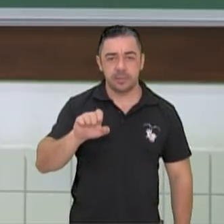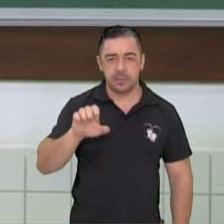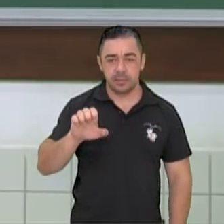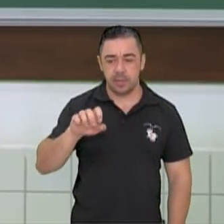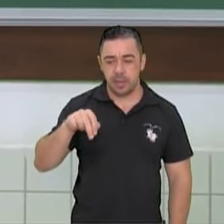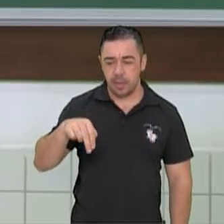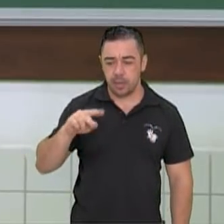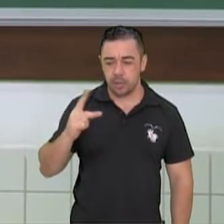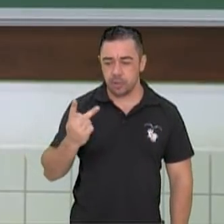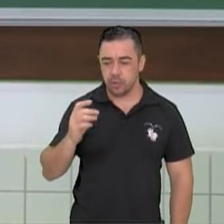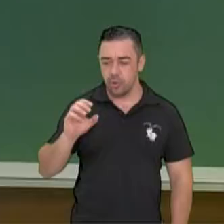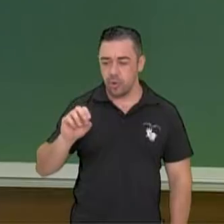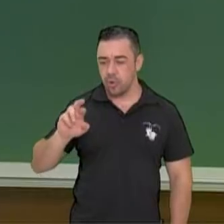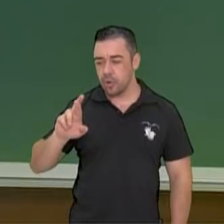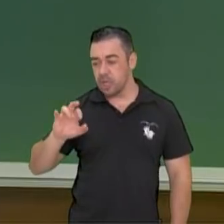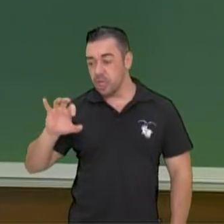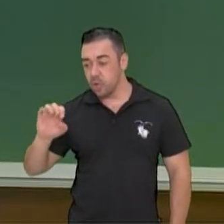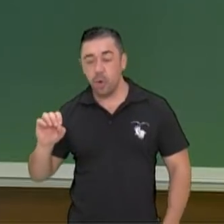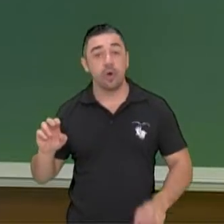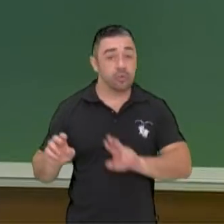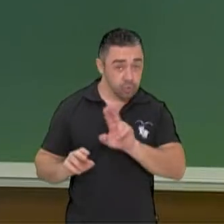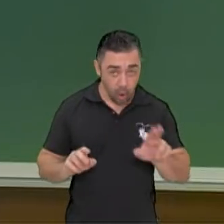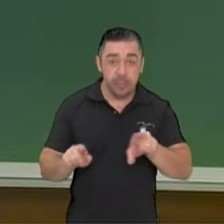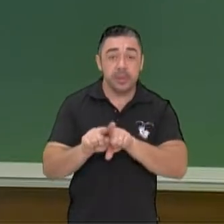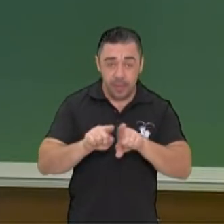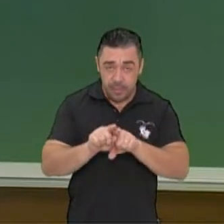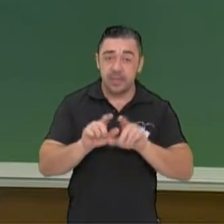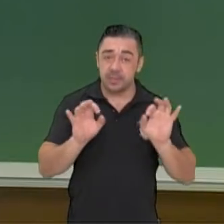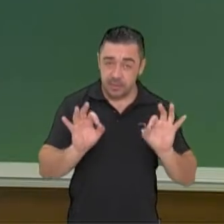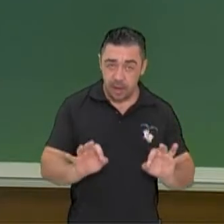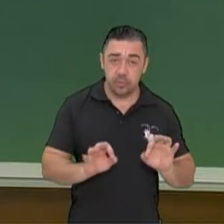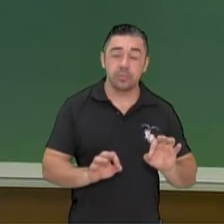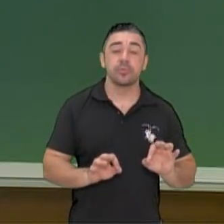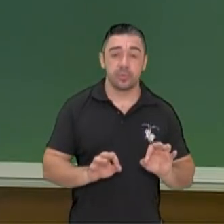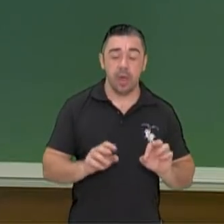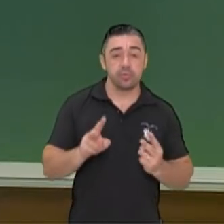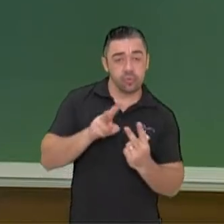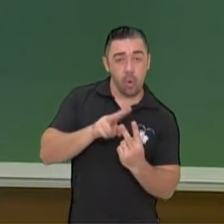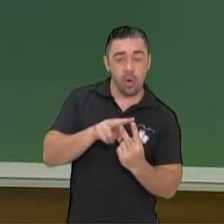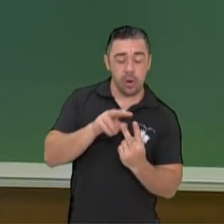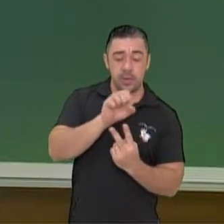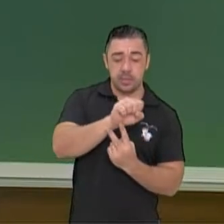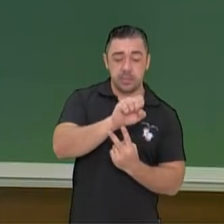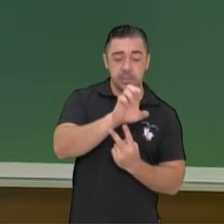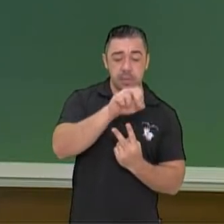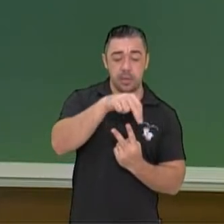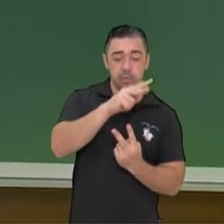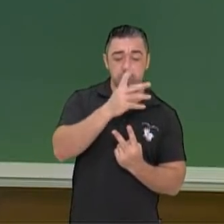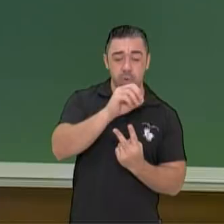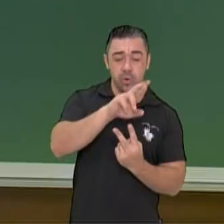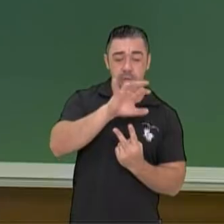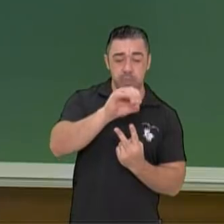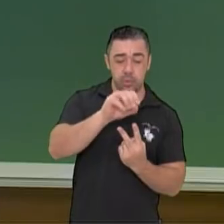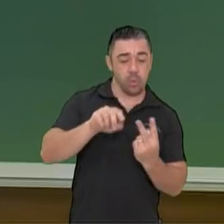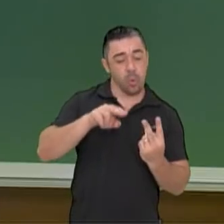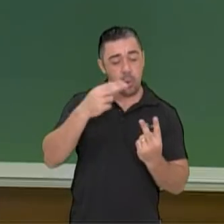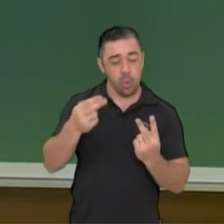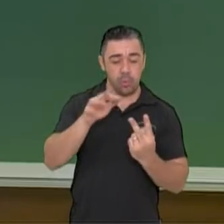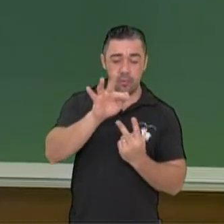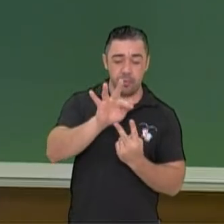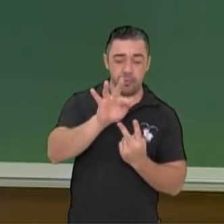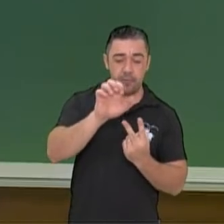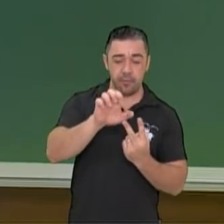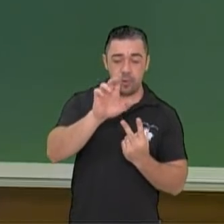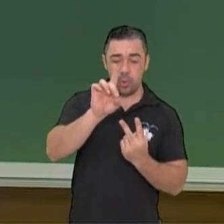ele de senhorio? Também é um dos termos utilizados para explicar esse complexo. É um complexo, não é um castelo, não é